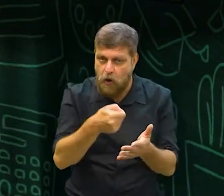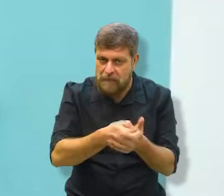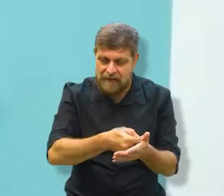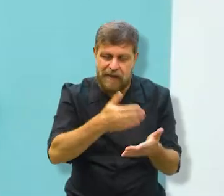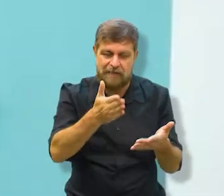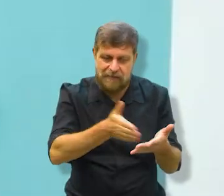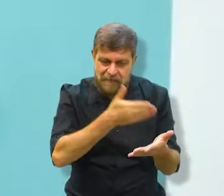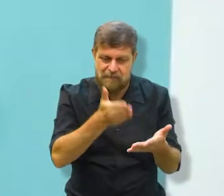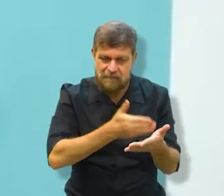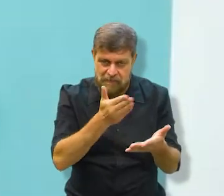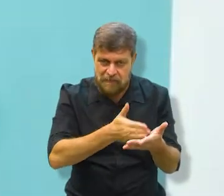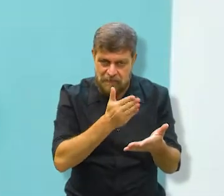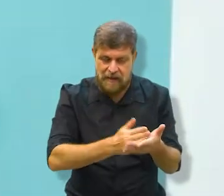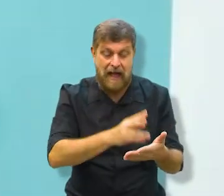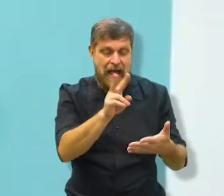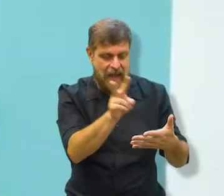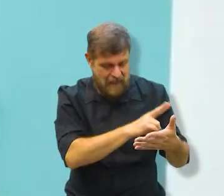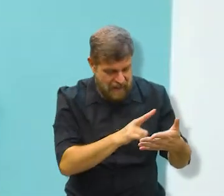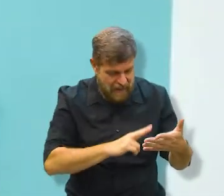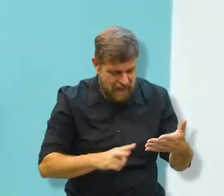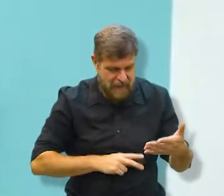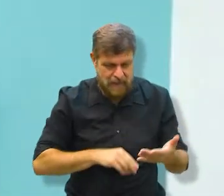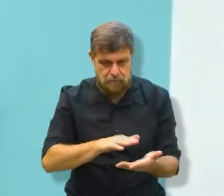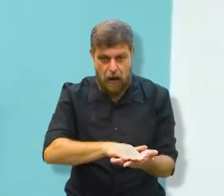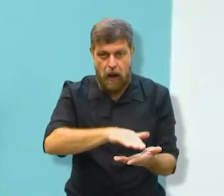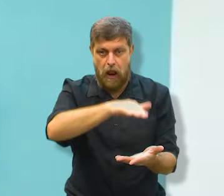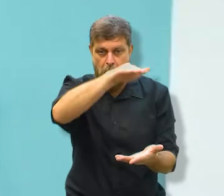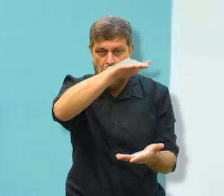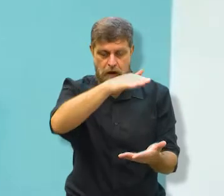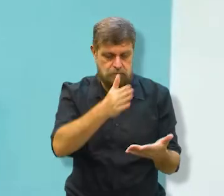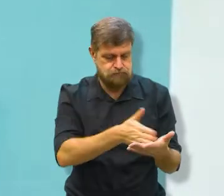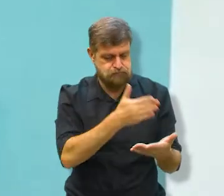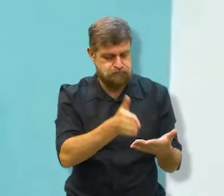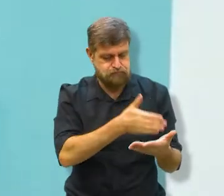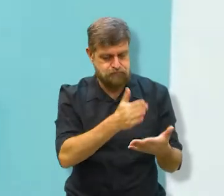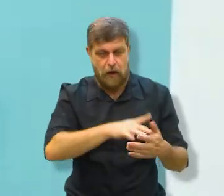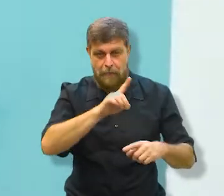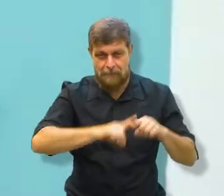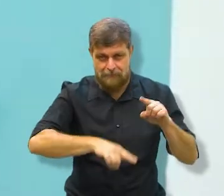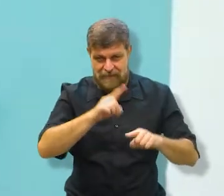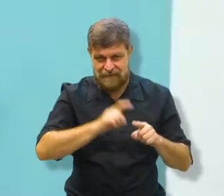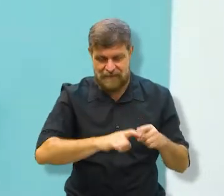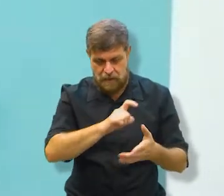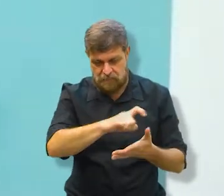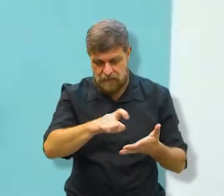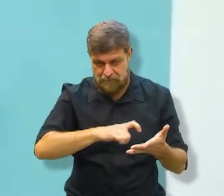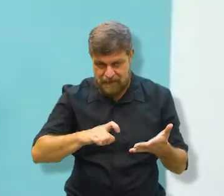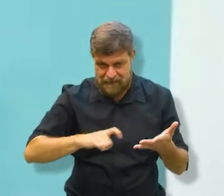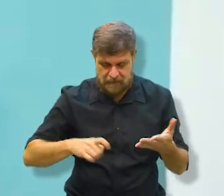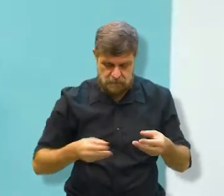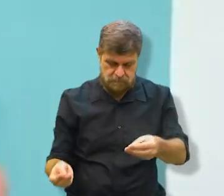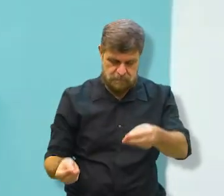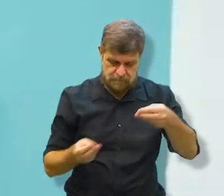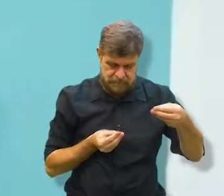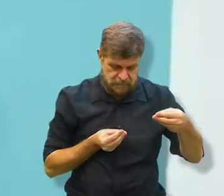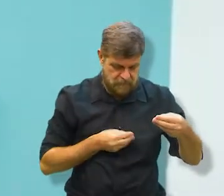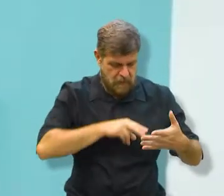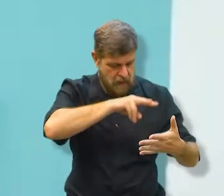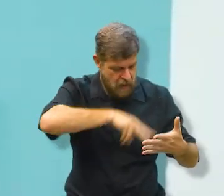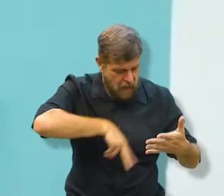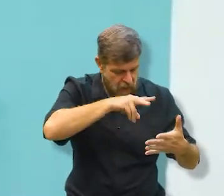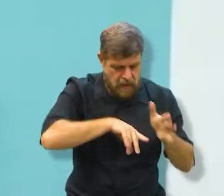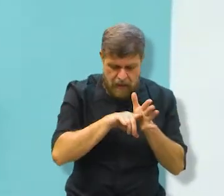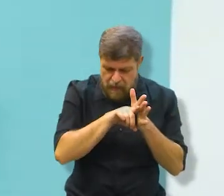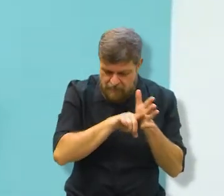Então, as pessoas que vão participar vão receber os livros para ler, né? Vai ter muito mais material impresso, assim, para a pessoa